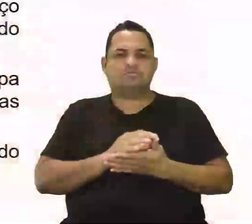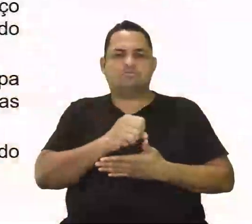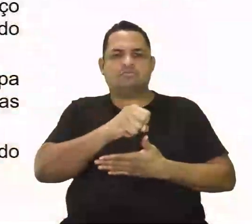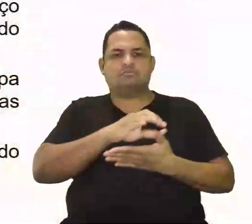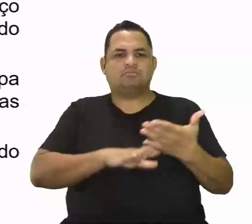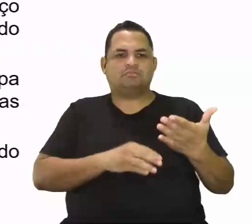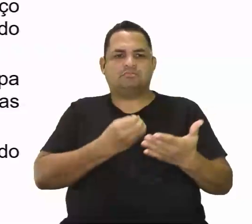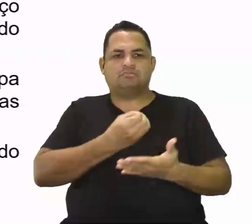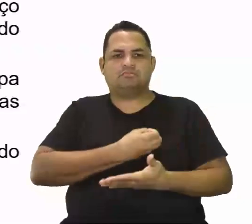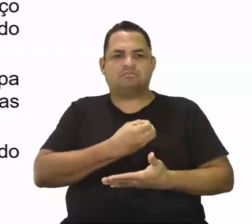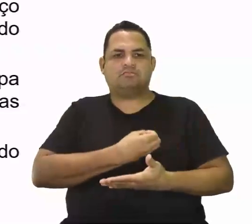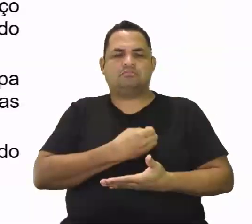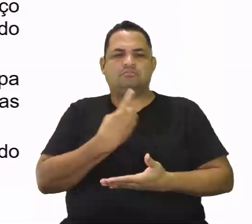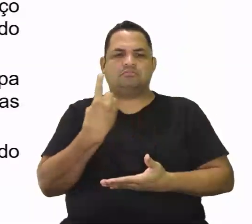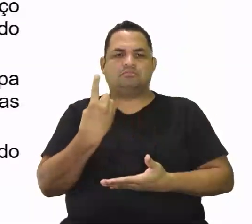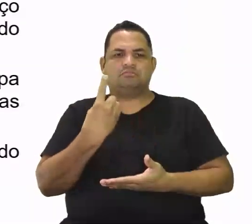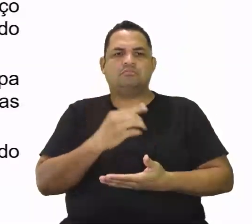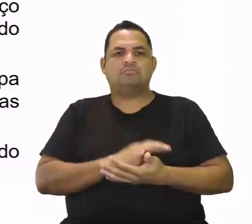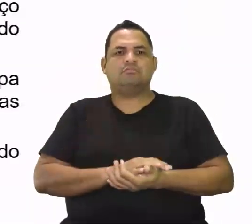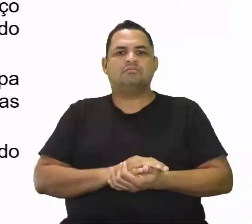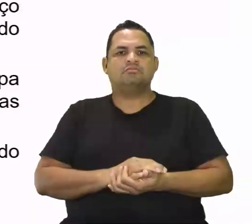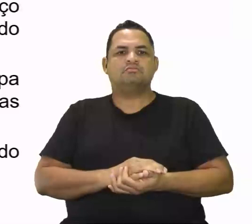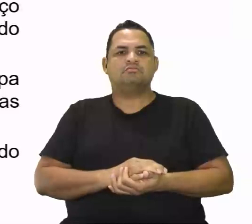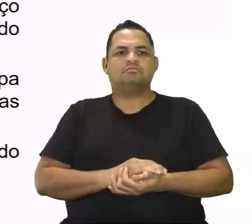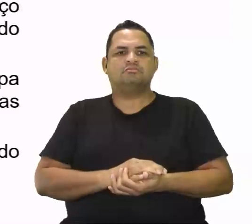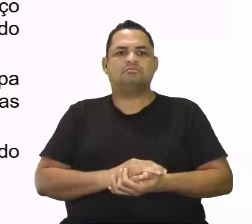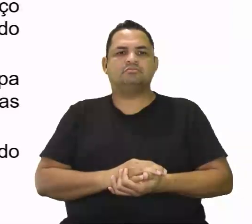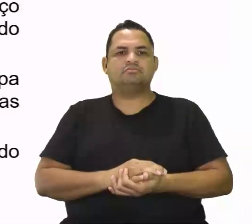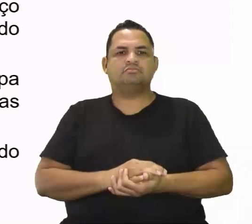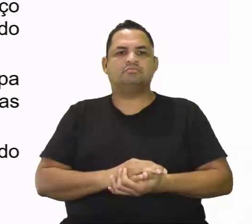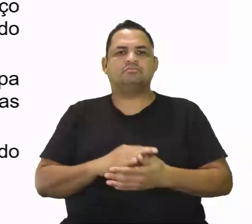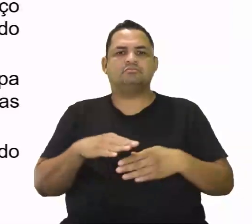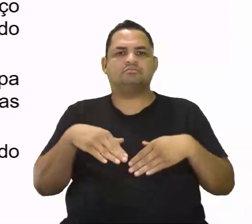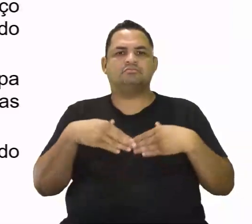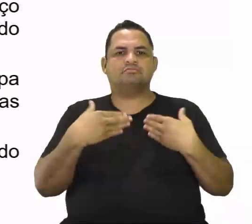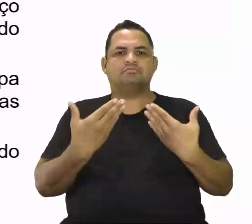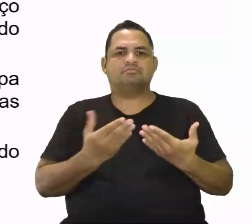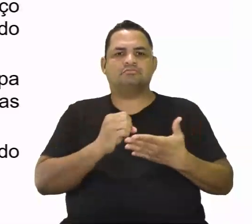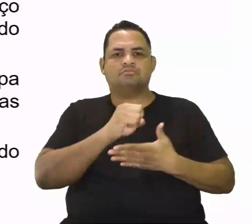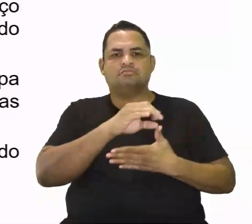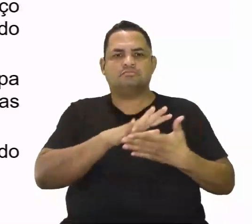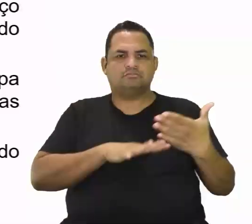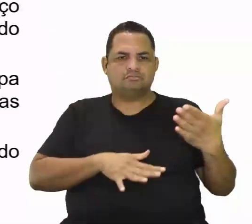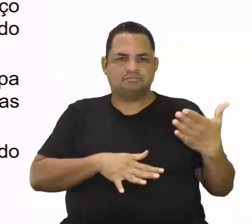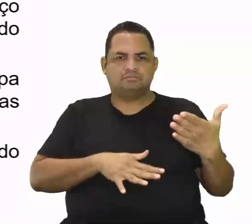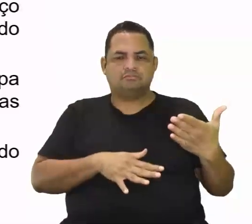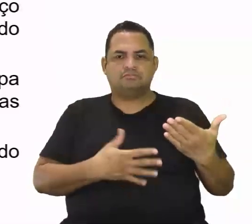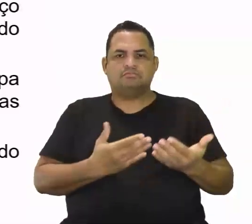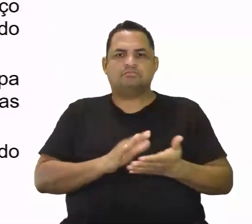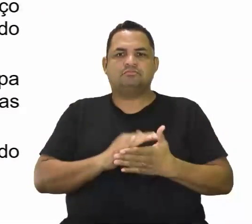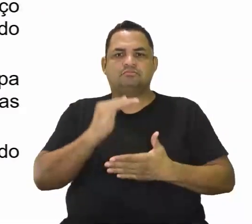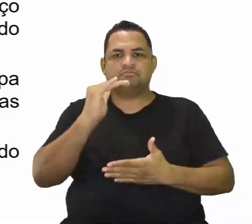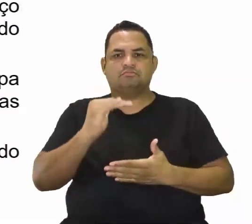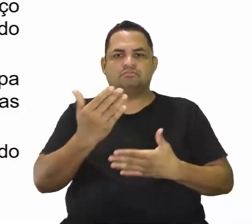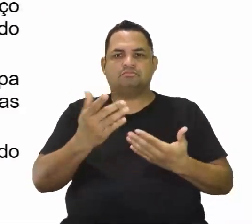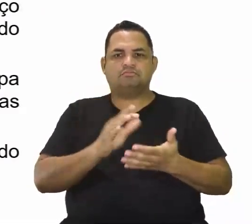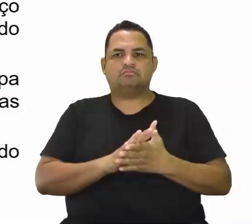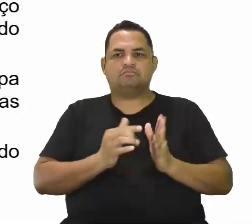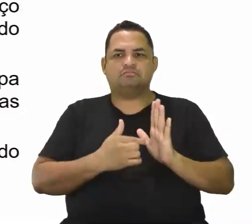número 1, o que vem trazendo aí? Bom, diz o seguinte: qual das alternativas